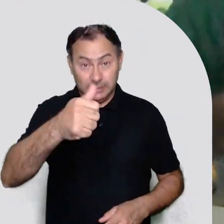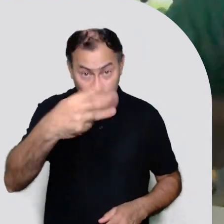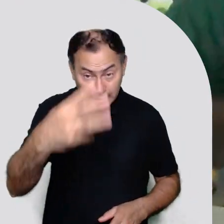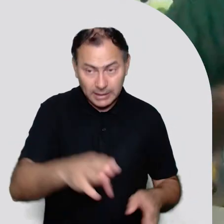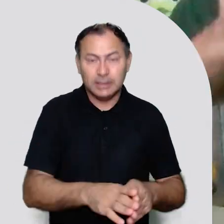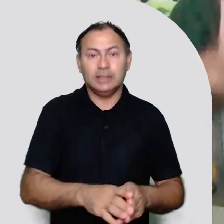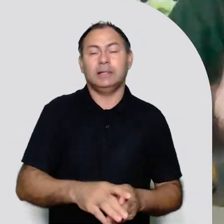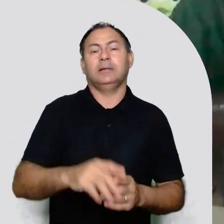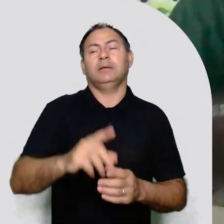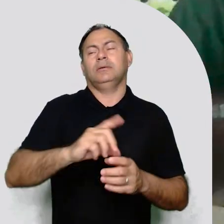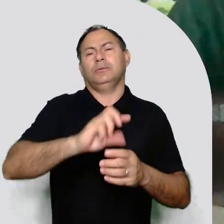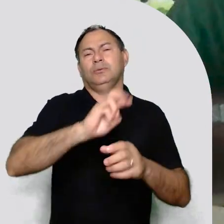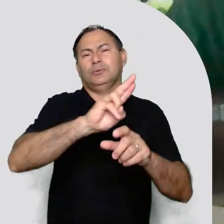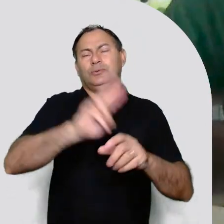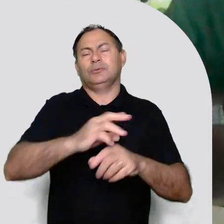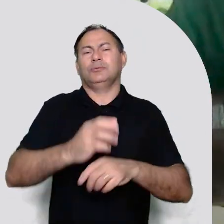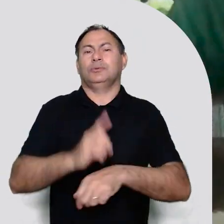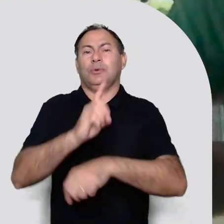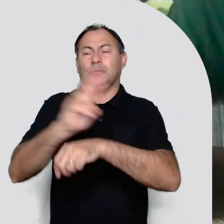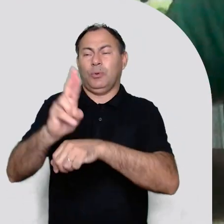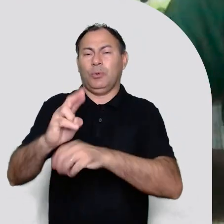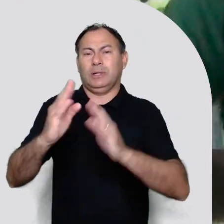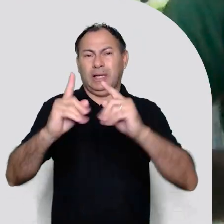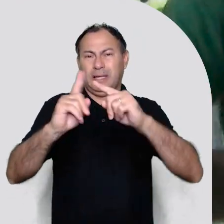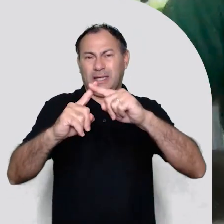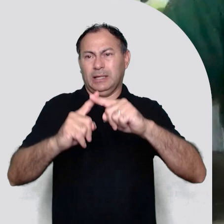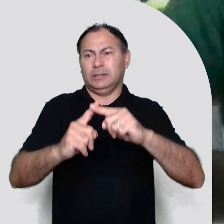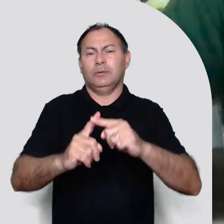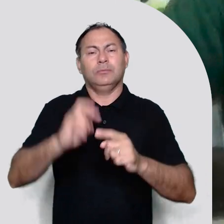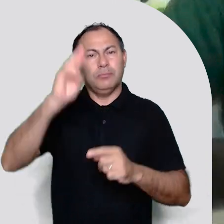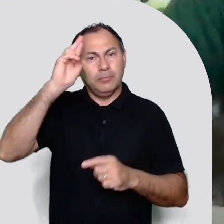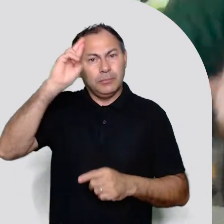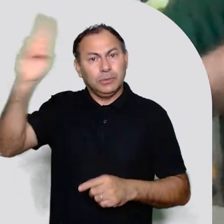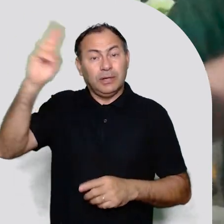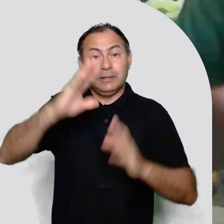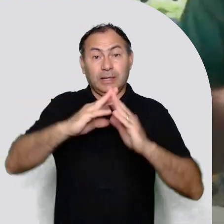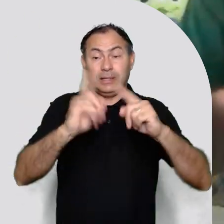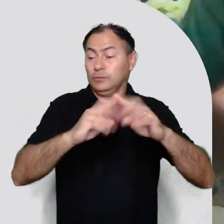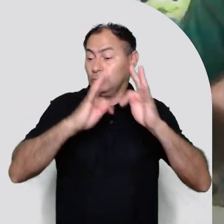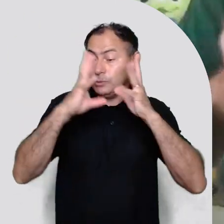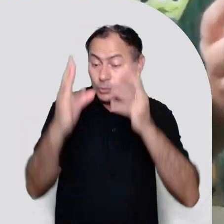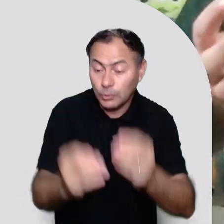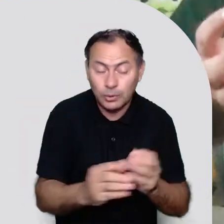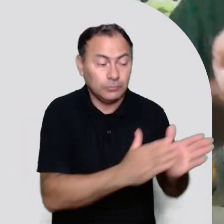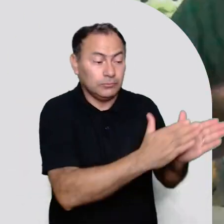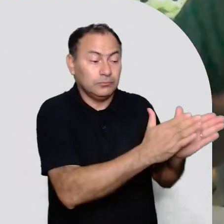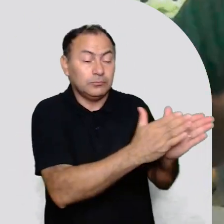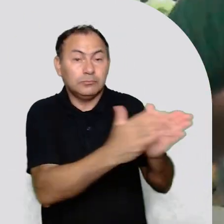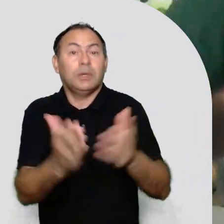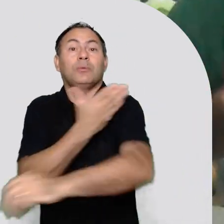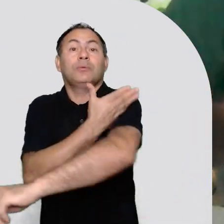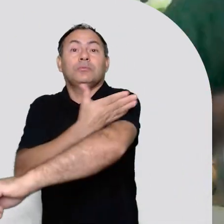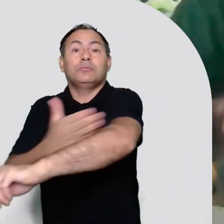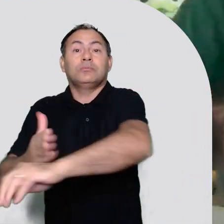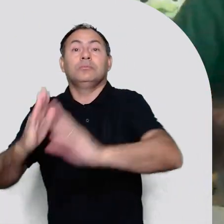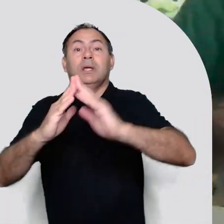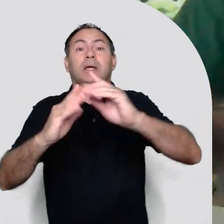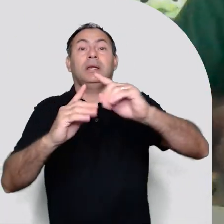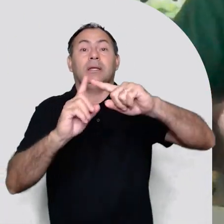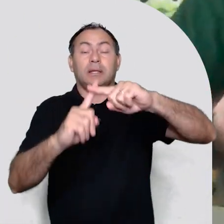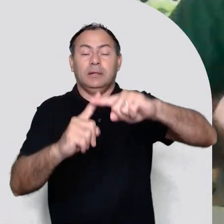Magno, Agostinho, Gregório Magno, São Boaventura, Alberto Magno, ou seja, toda uma tradição da igreja